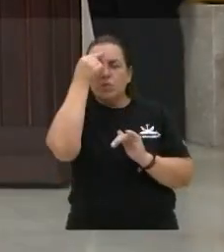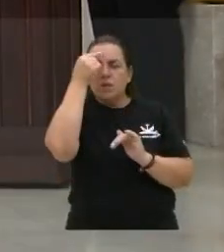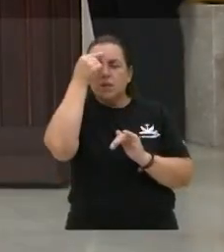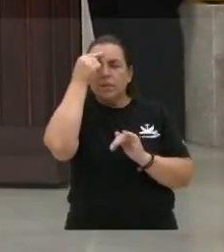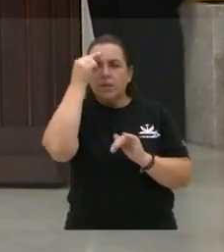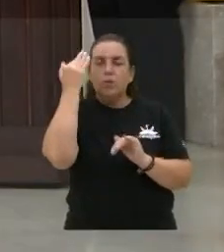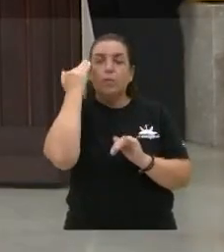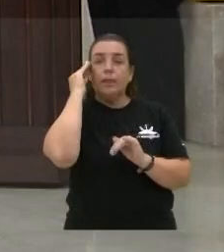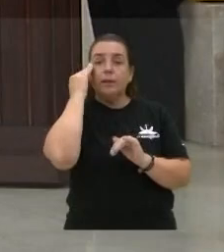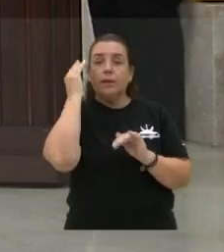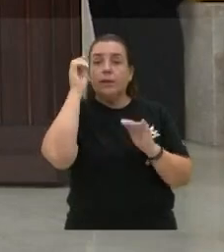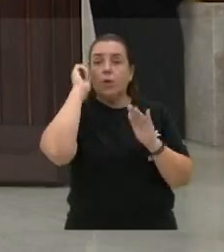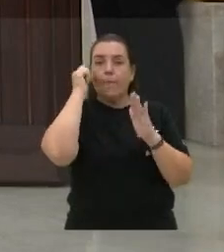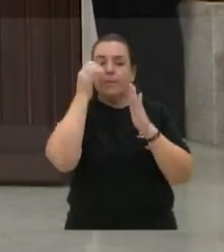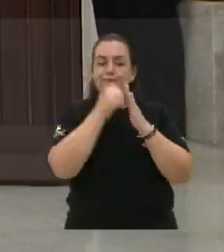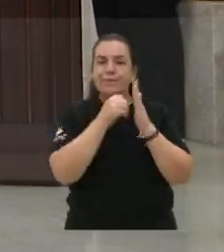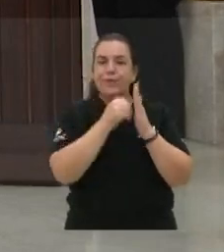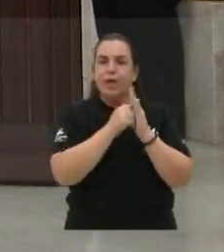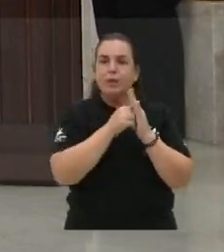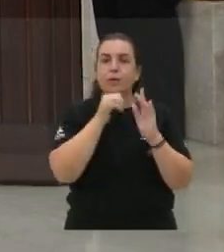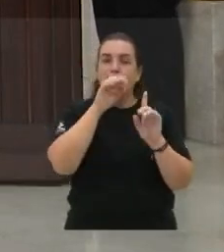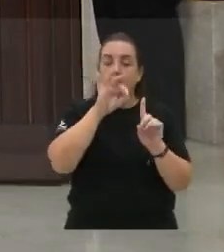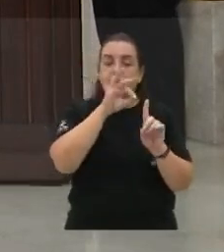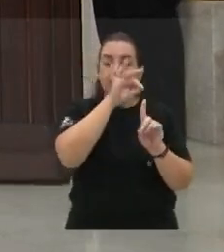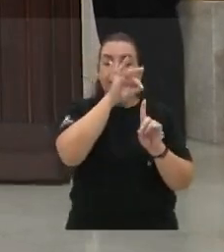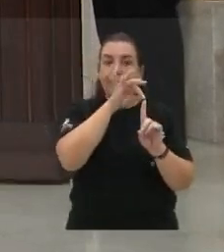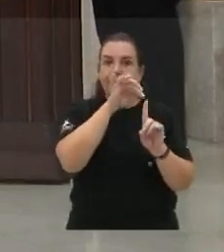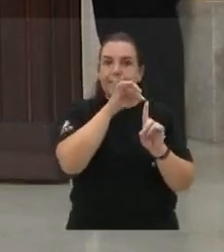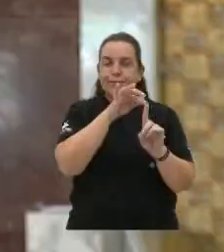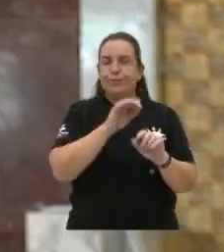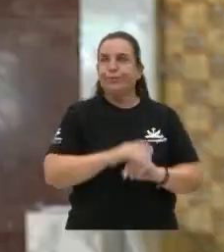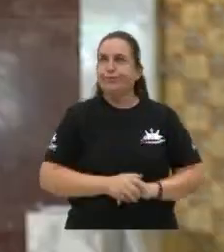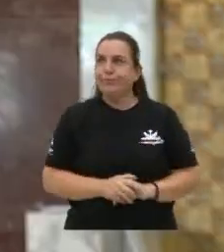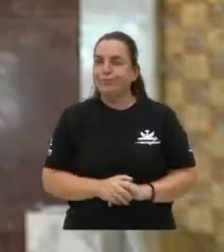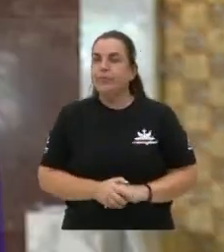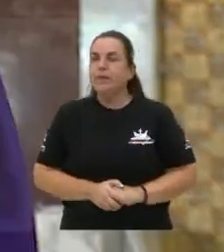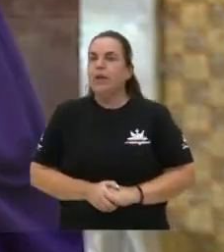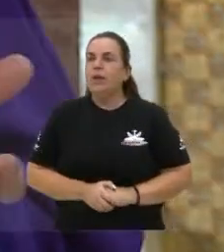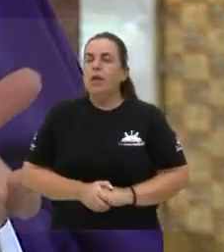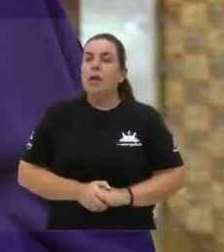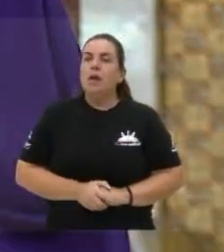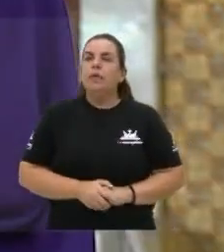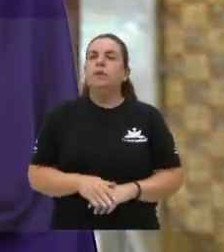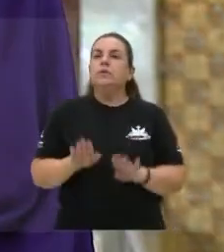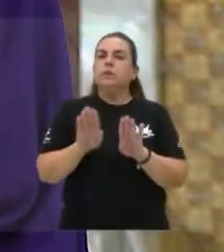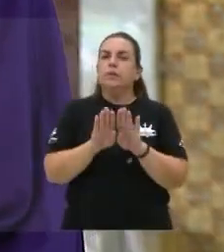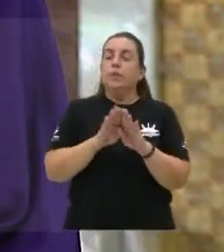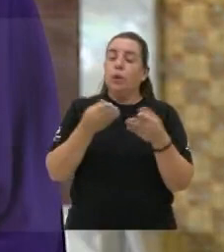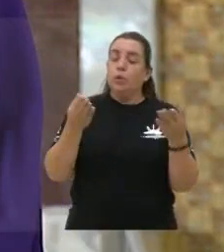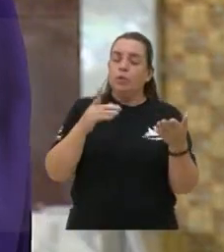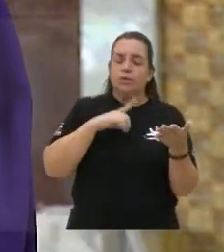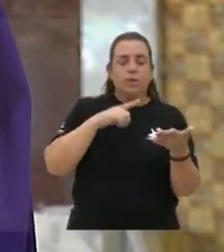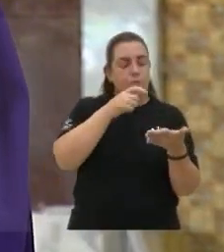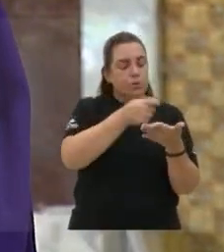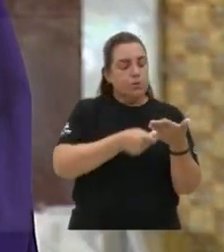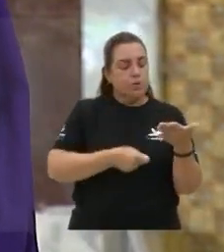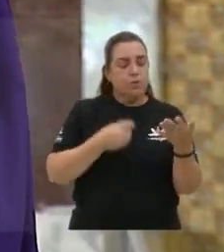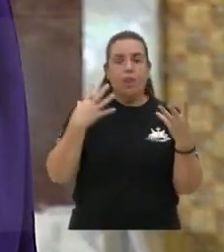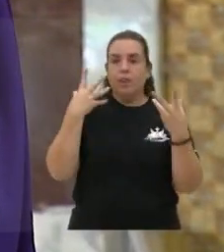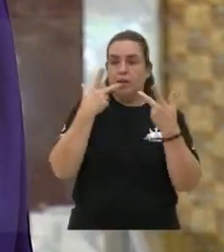entender o mistério da encarnação. E hoje nós temos um dos textos